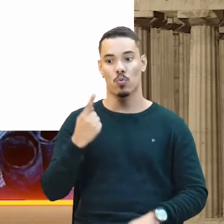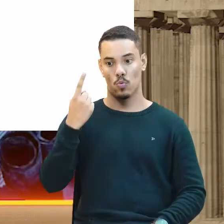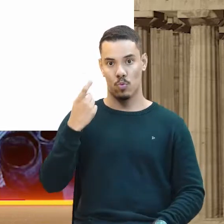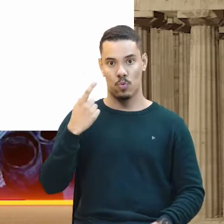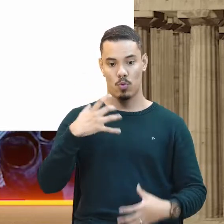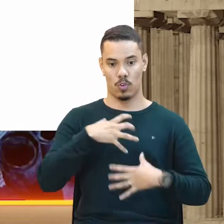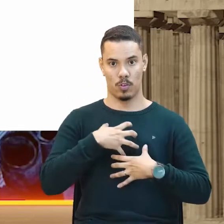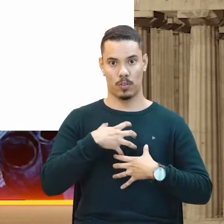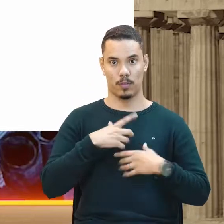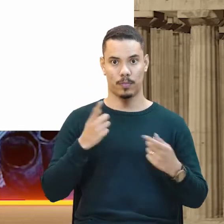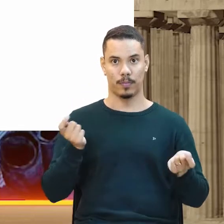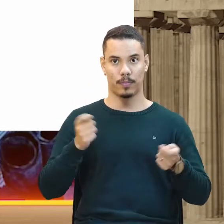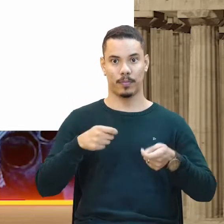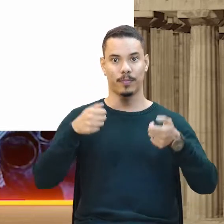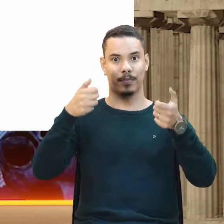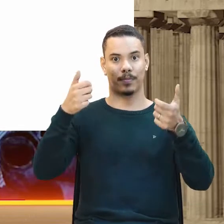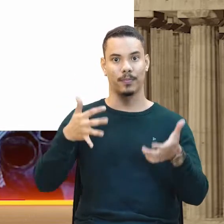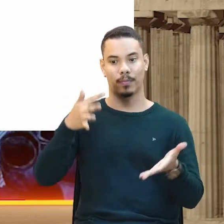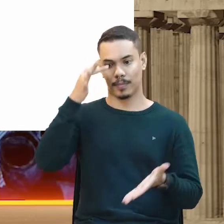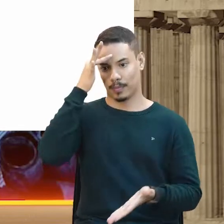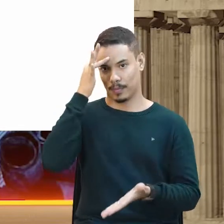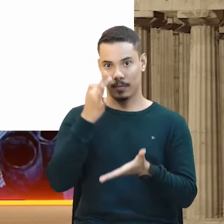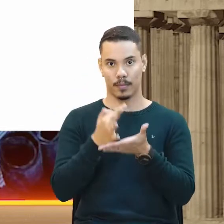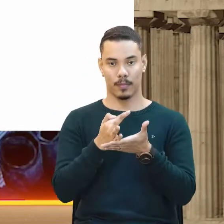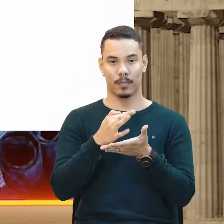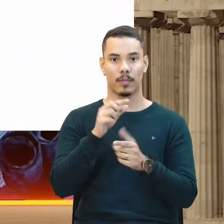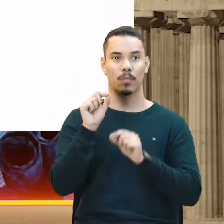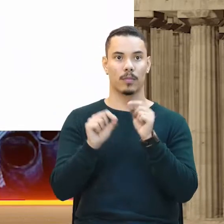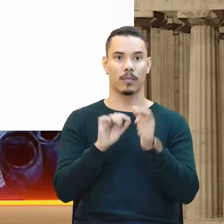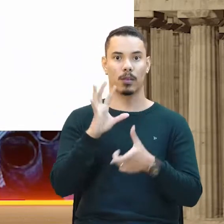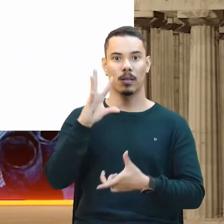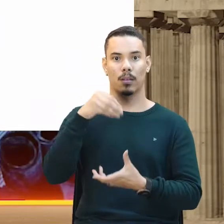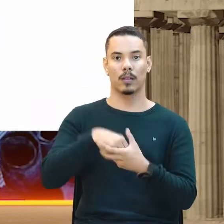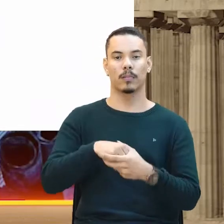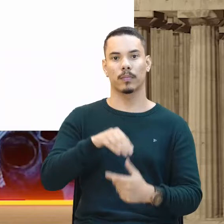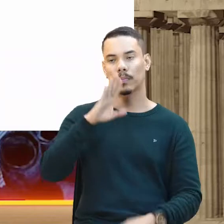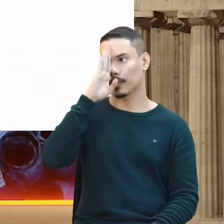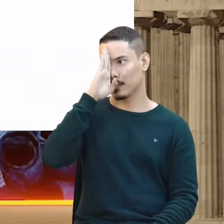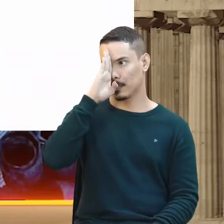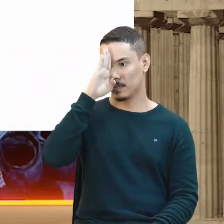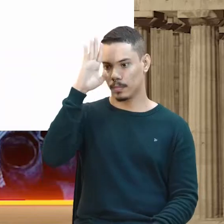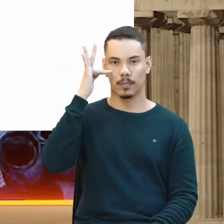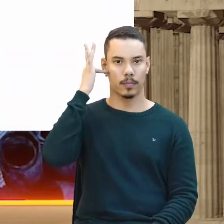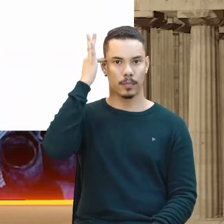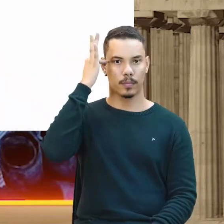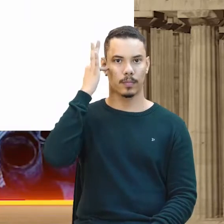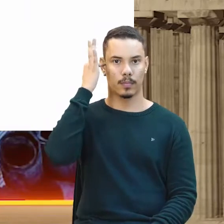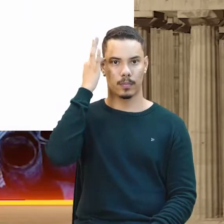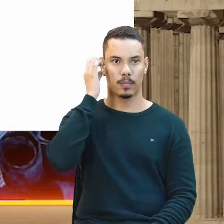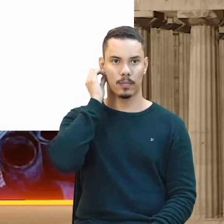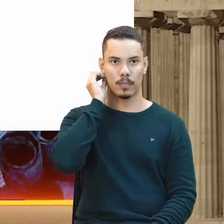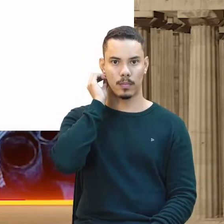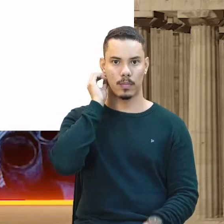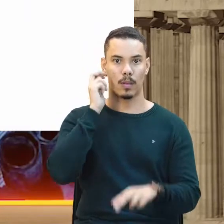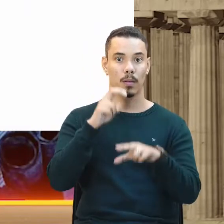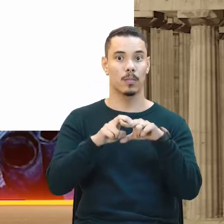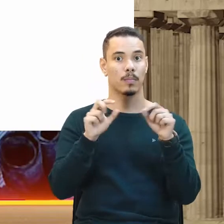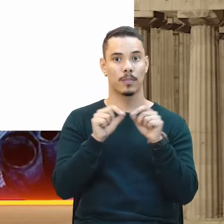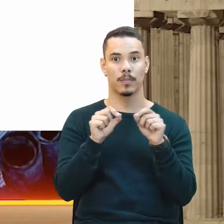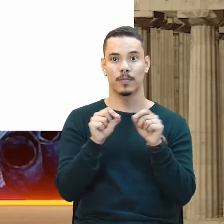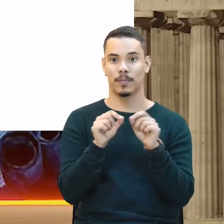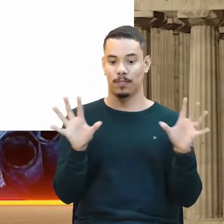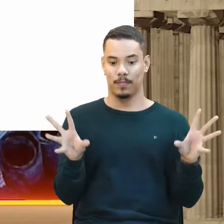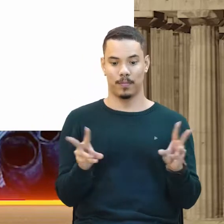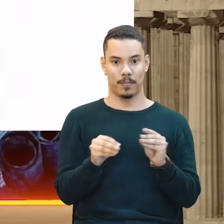de explicar a fé era fundamentada dentro dos princípios da filosofia. E foi isso que eles fizeram. Então,